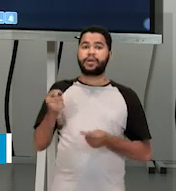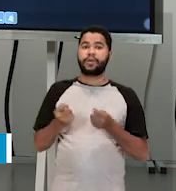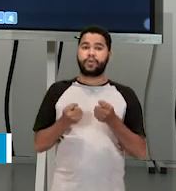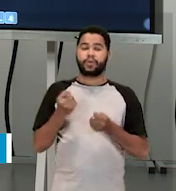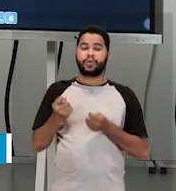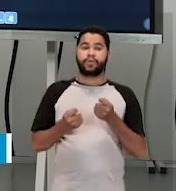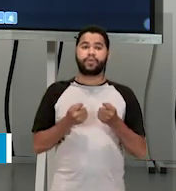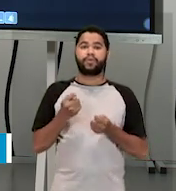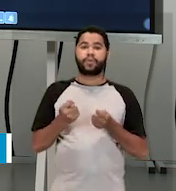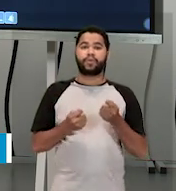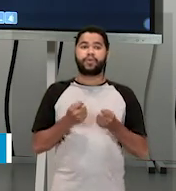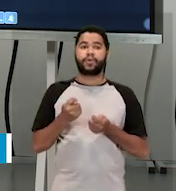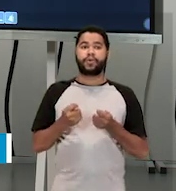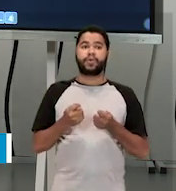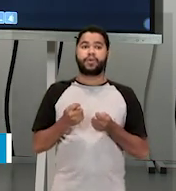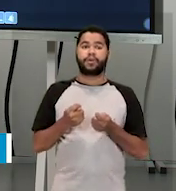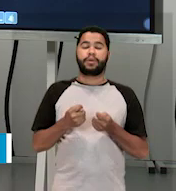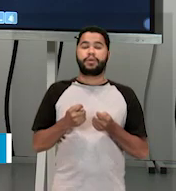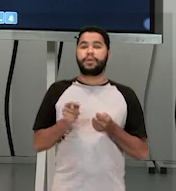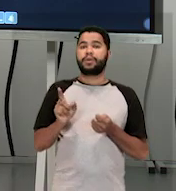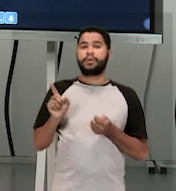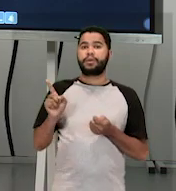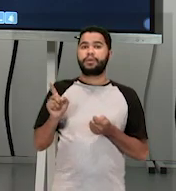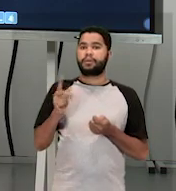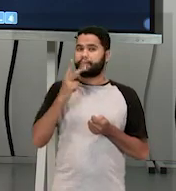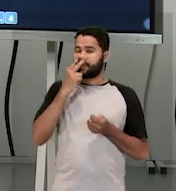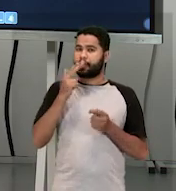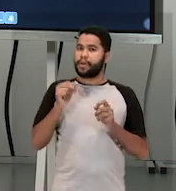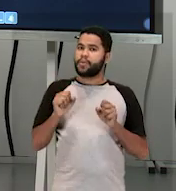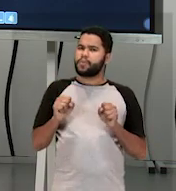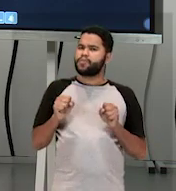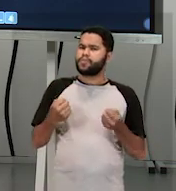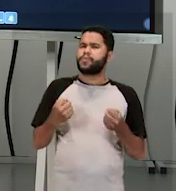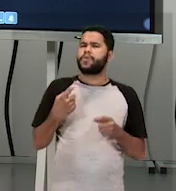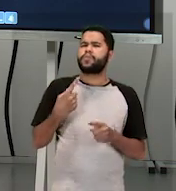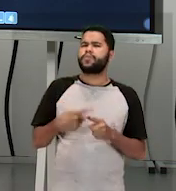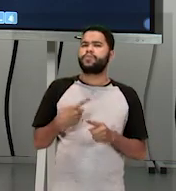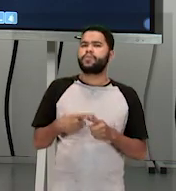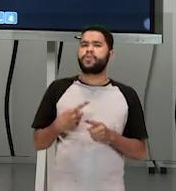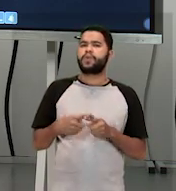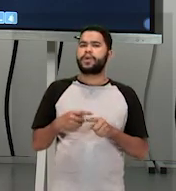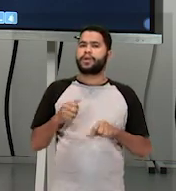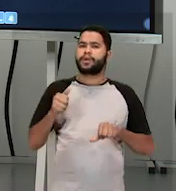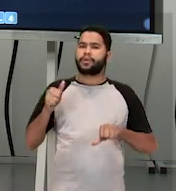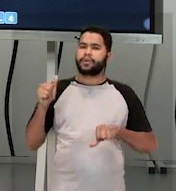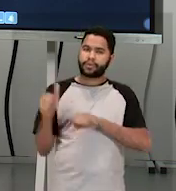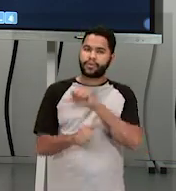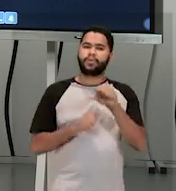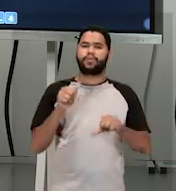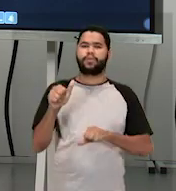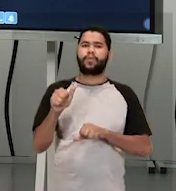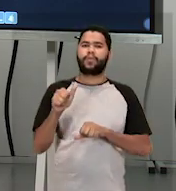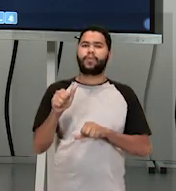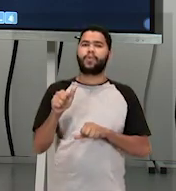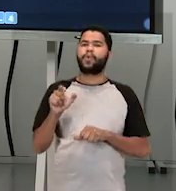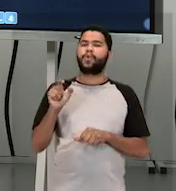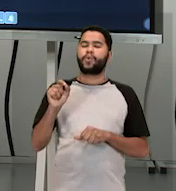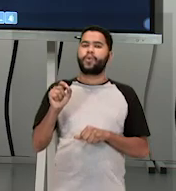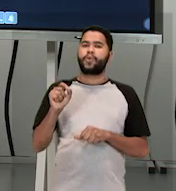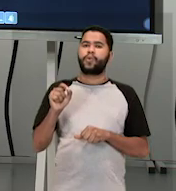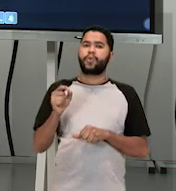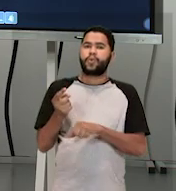economia, ela fica, de certa forma, protegida, porque transforma-se, trabalha-se novamente